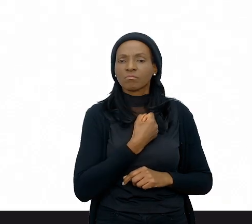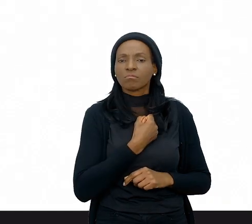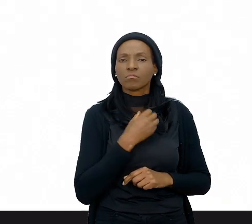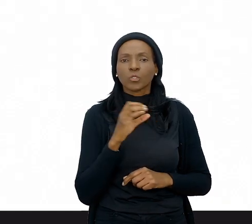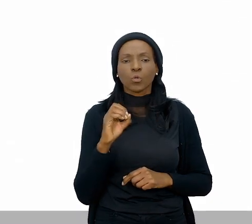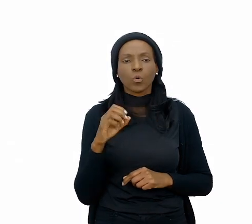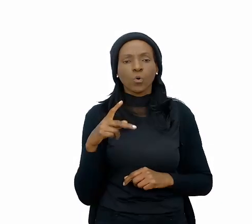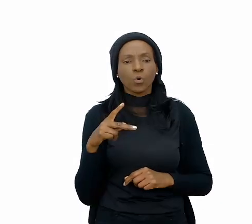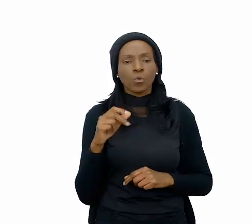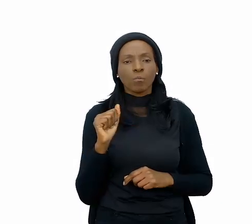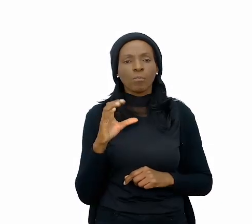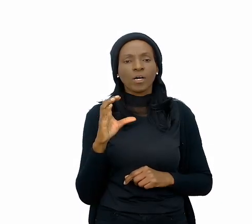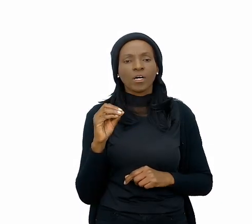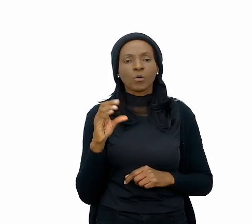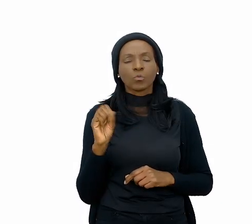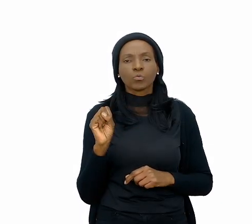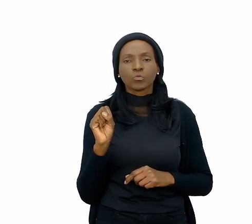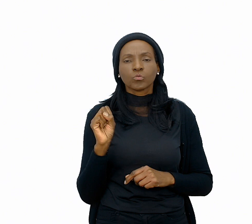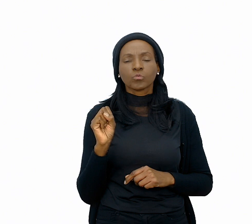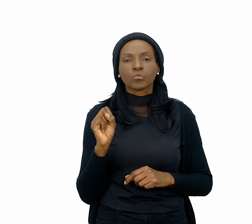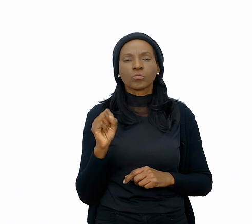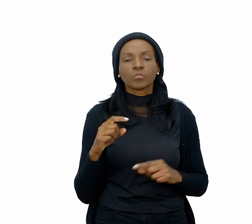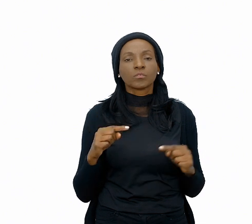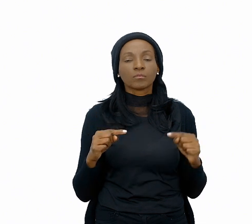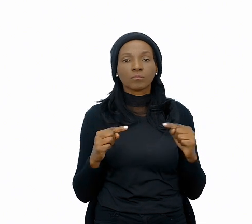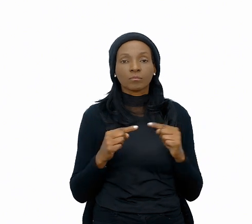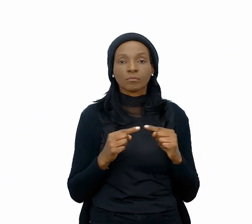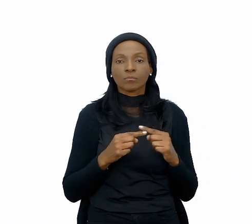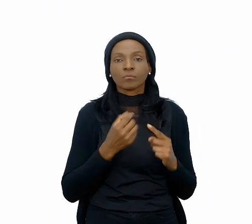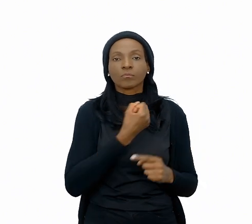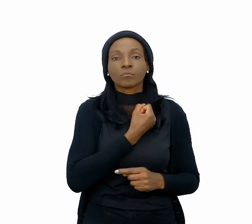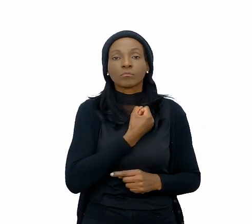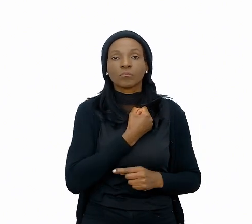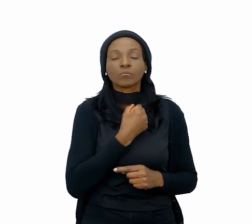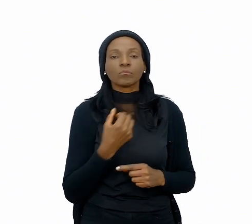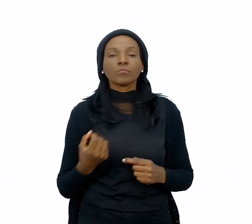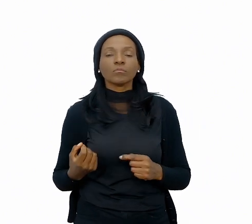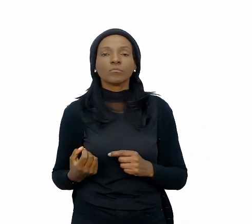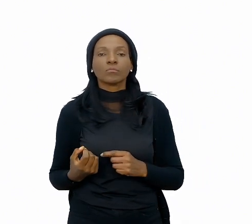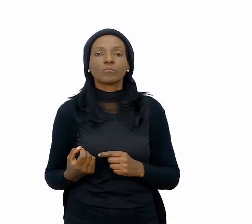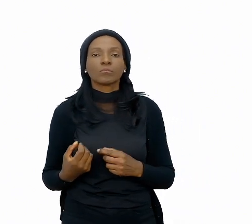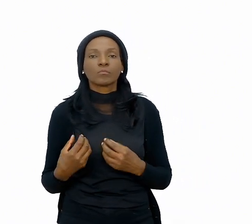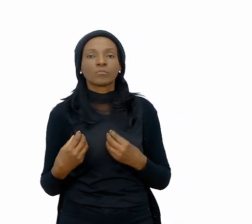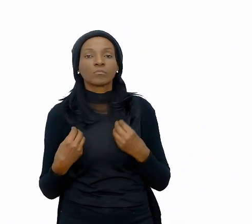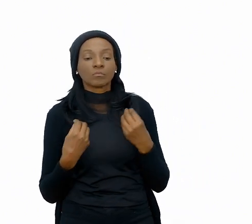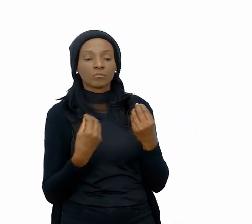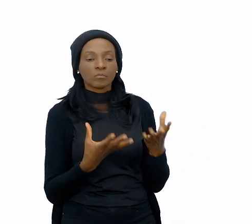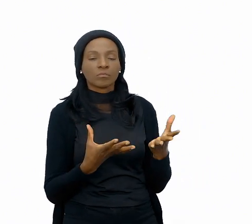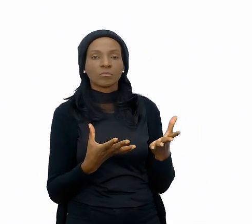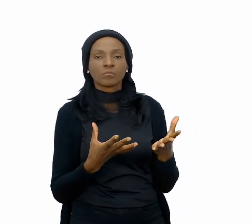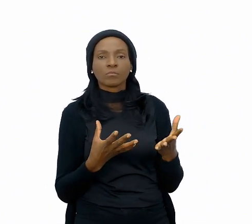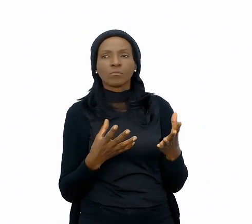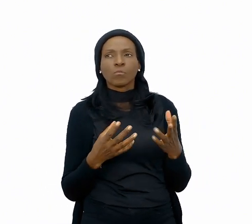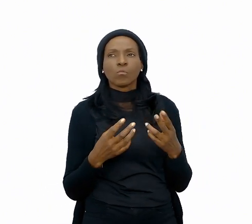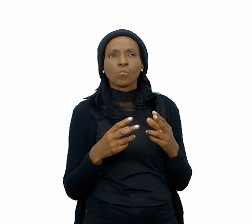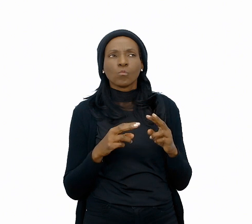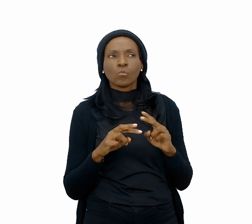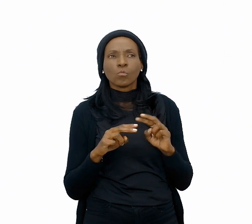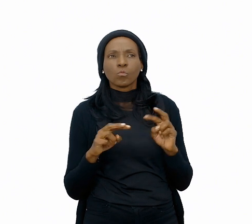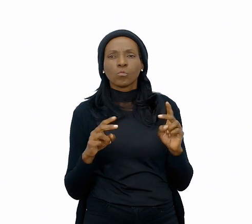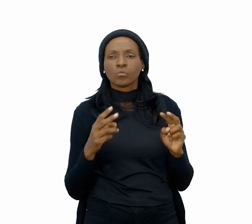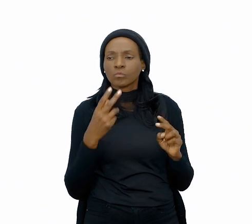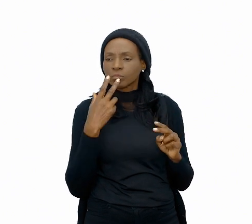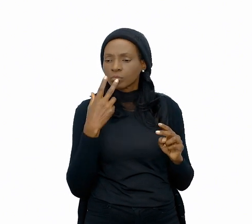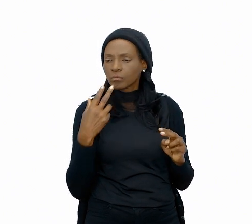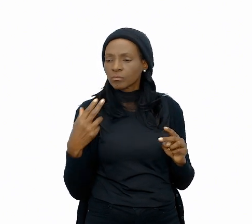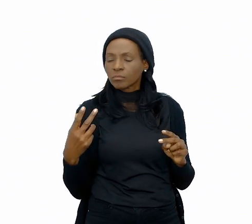números opacos? Os números opacos, eles são aqueles que nos oferecem indícios na fala quanto à